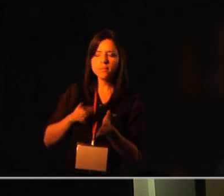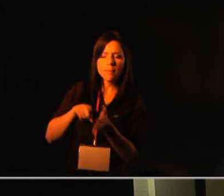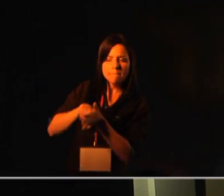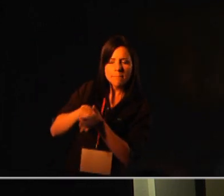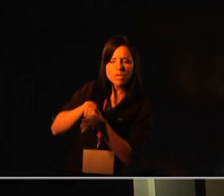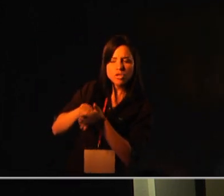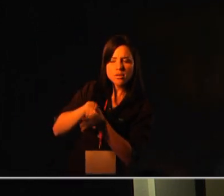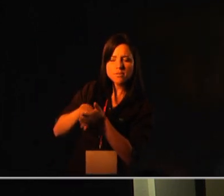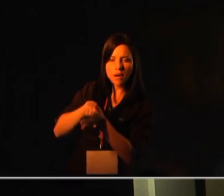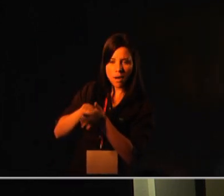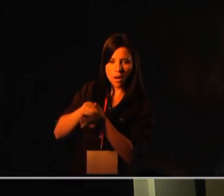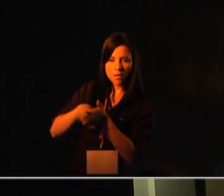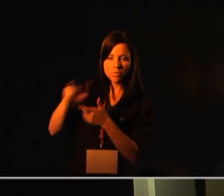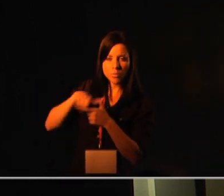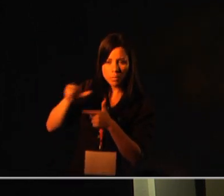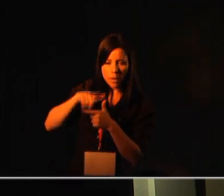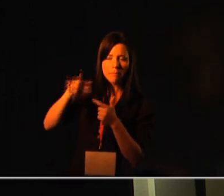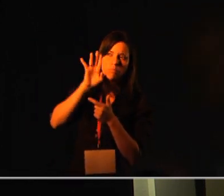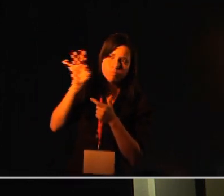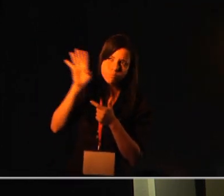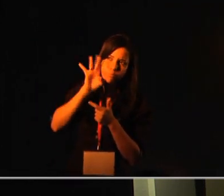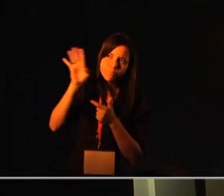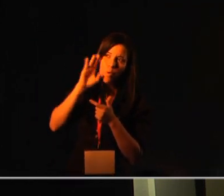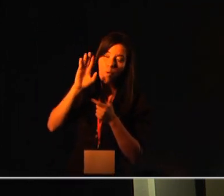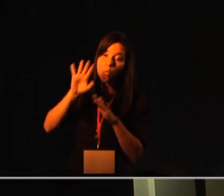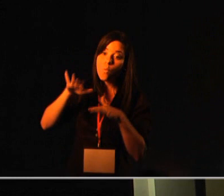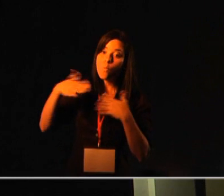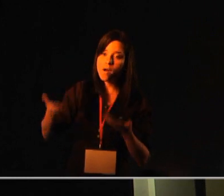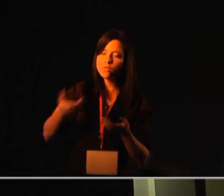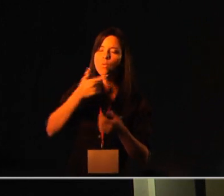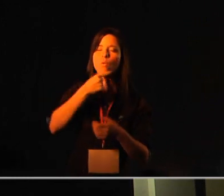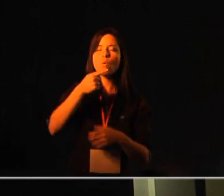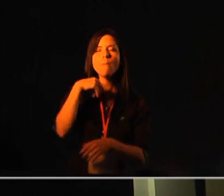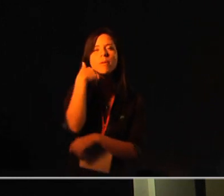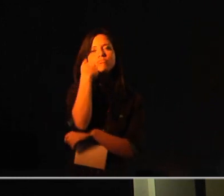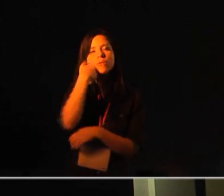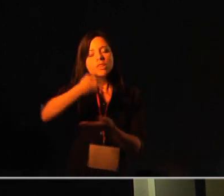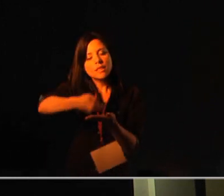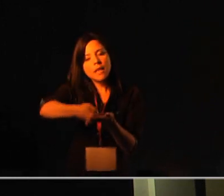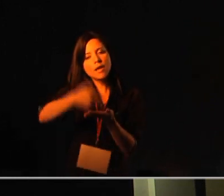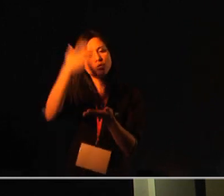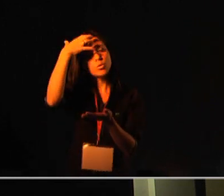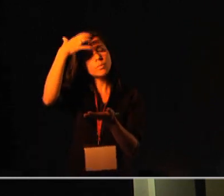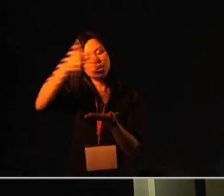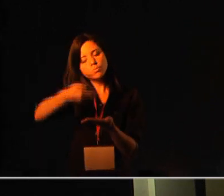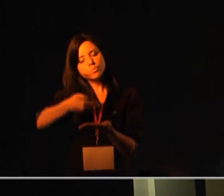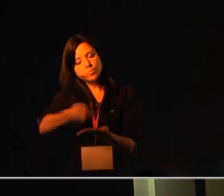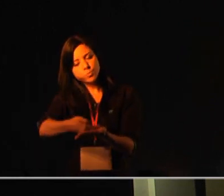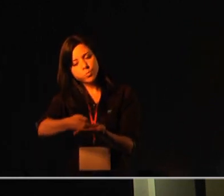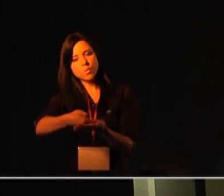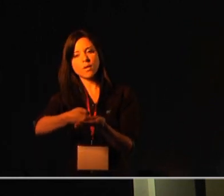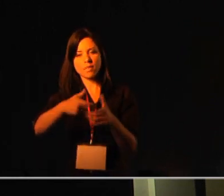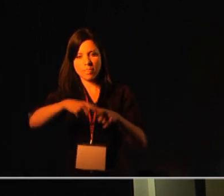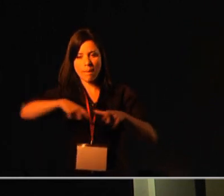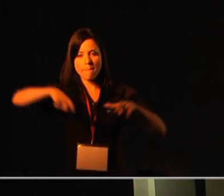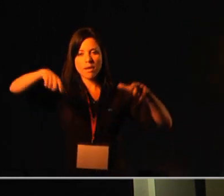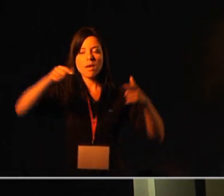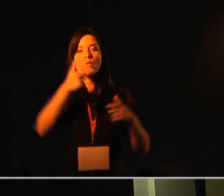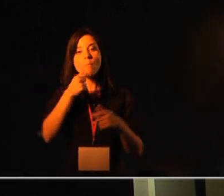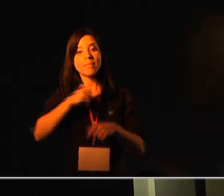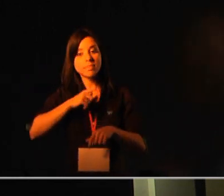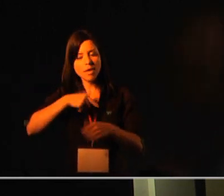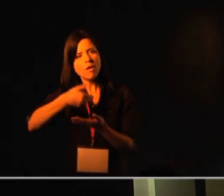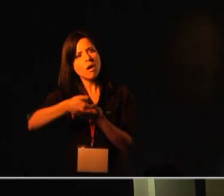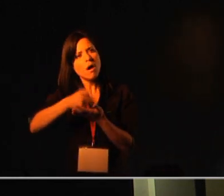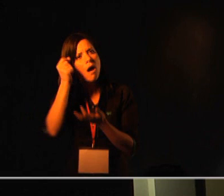aquele problema estava incubado nele, até que na banheira, ele colocou a coroa na banheira, teve a questão do empuxo, e ele teve o momento eureka.